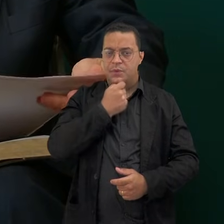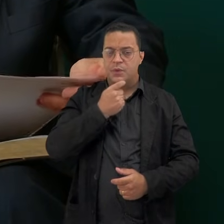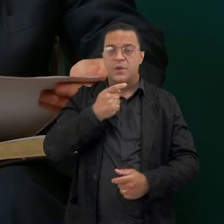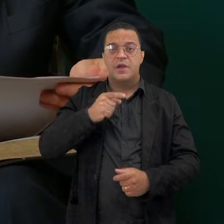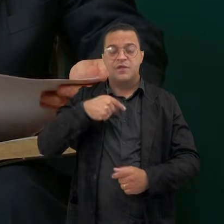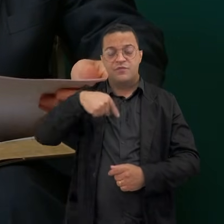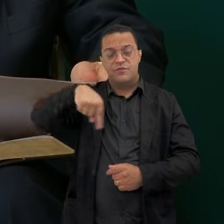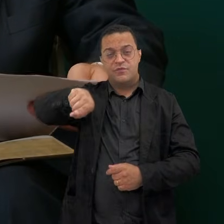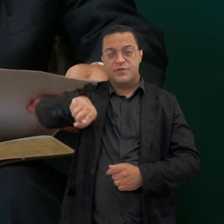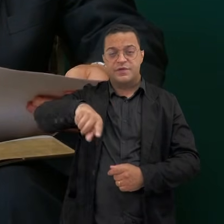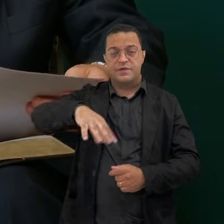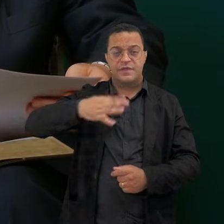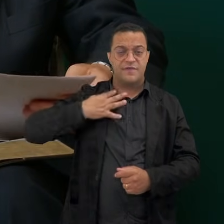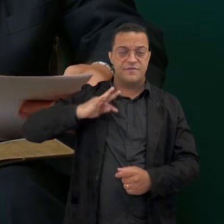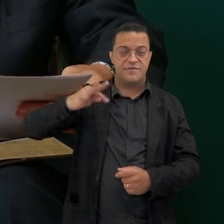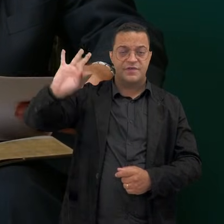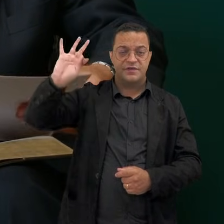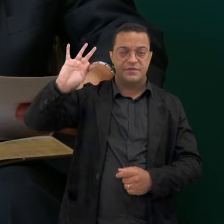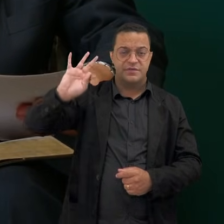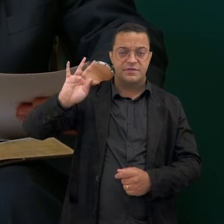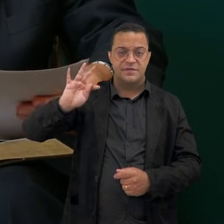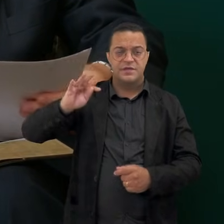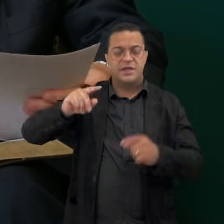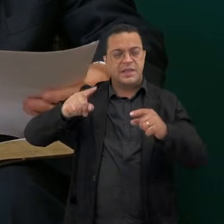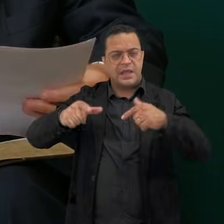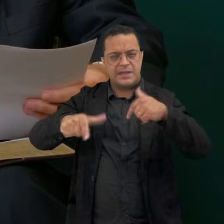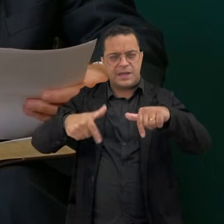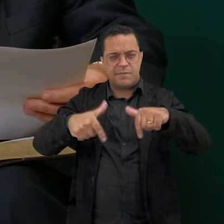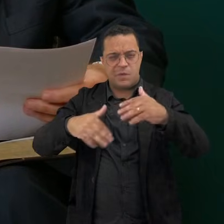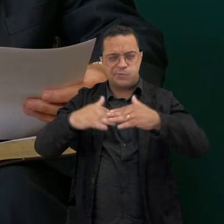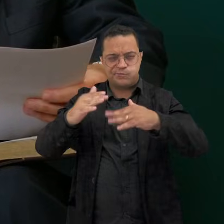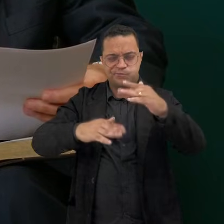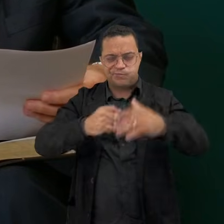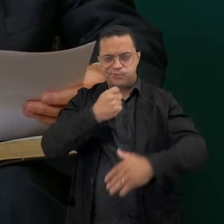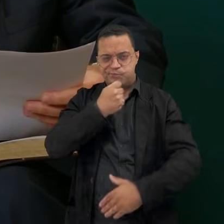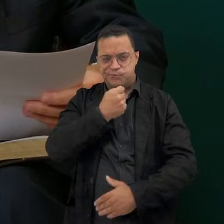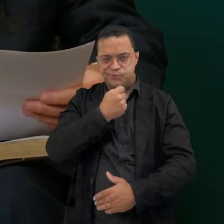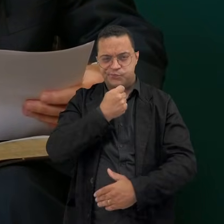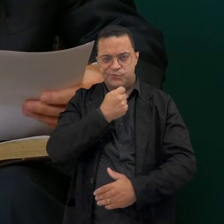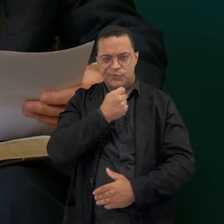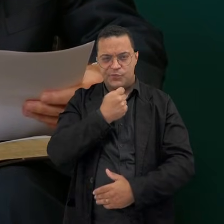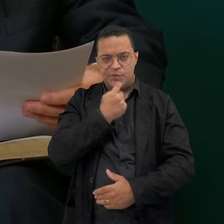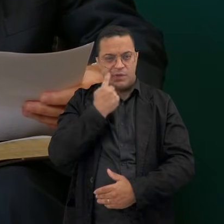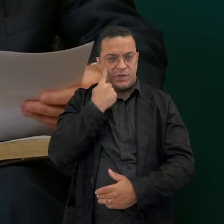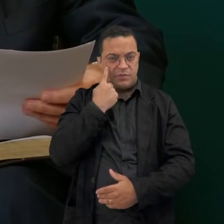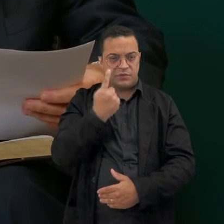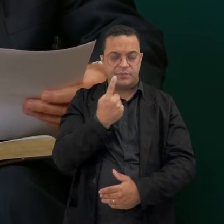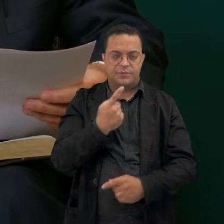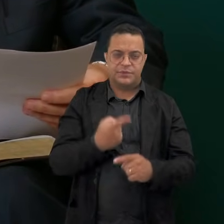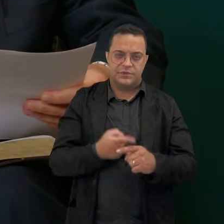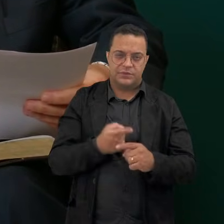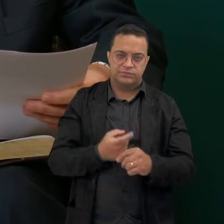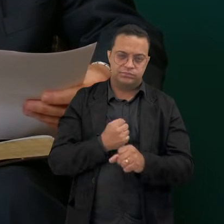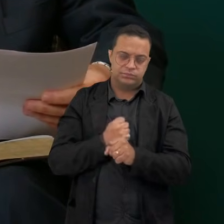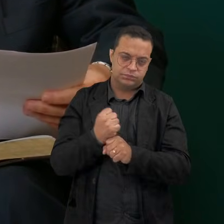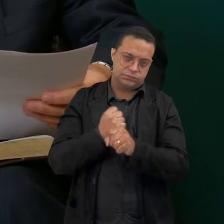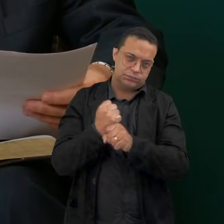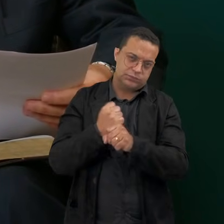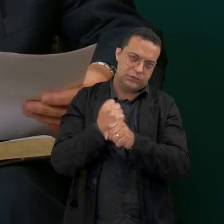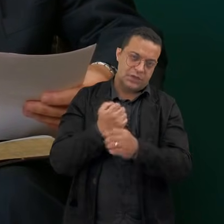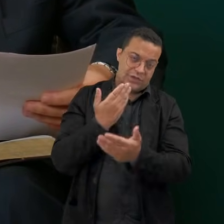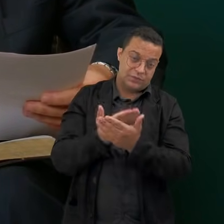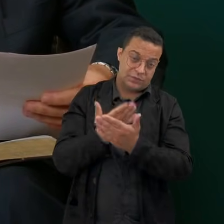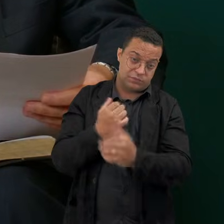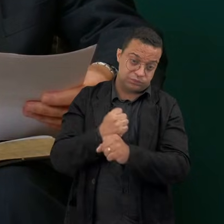Paris a trabalho, e ele enfrentou, porque ao longo desses anos os judeus dispersos